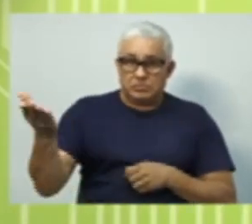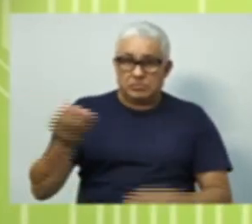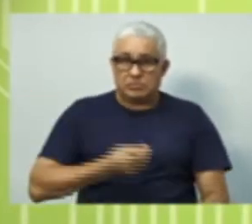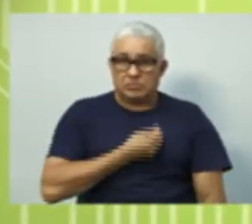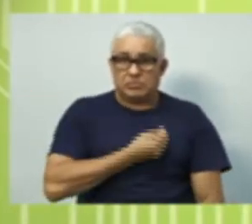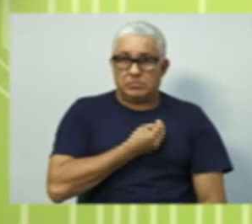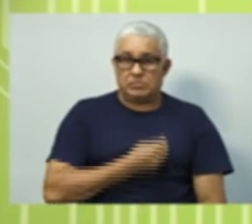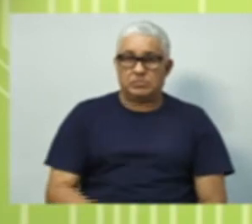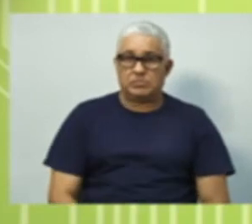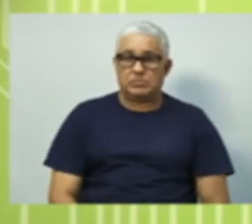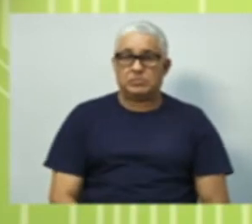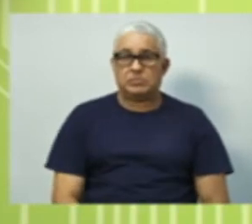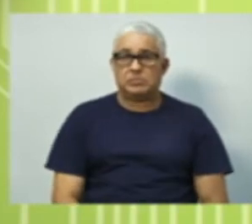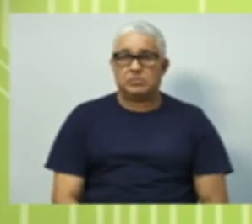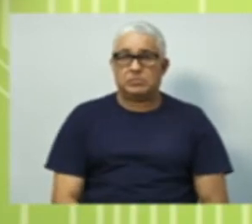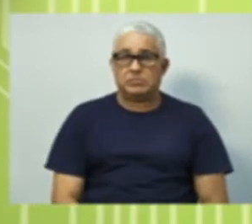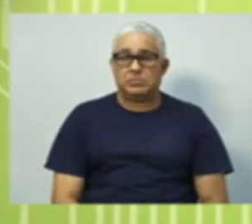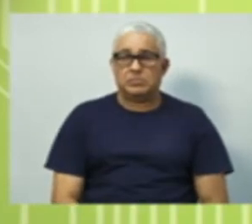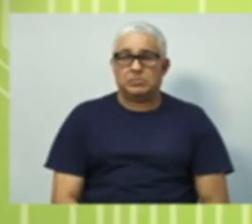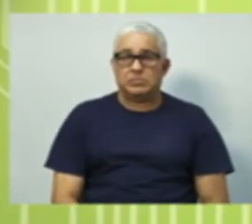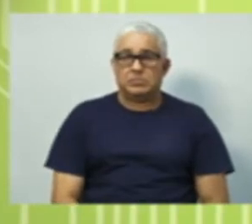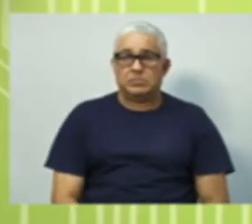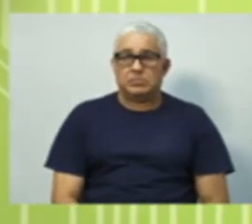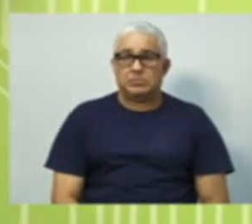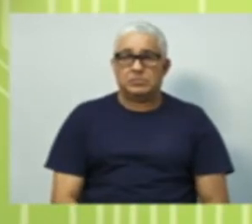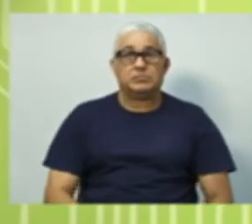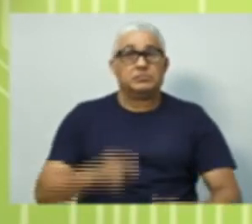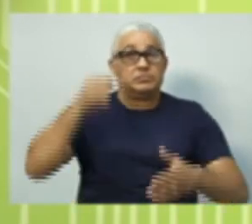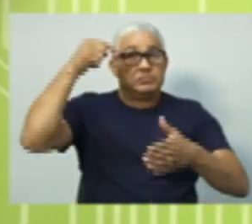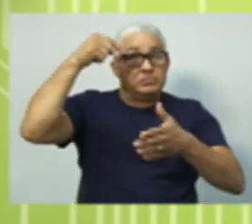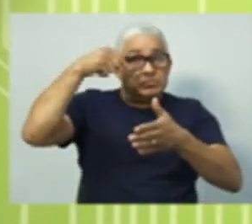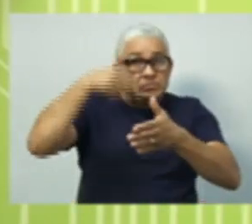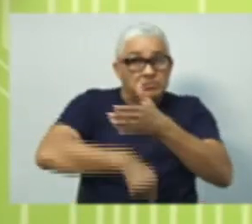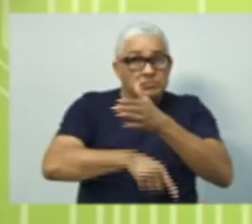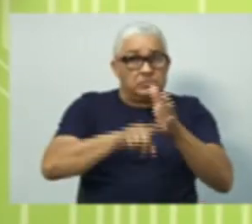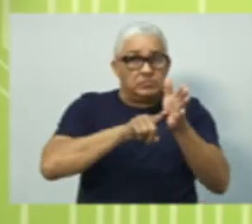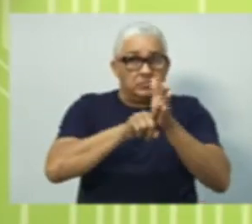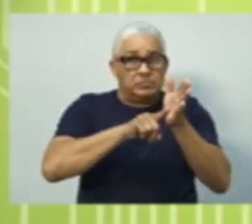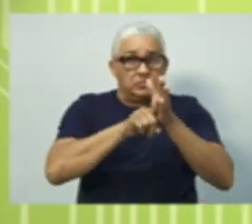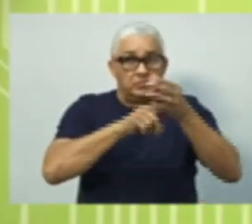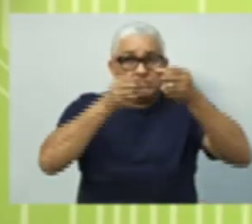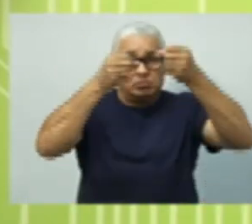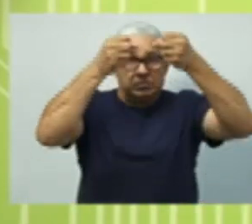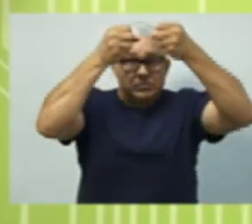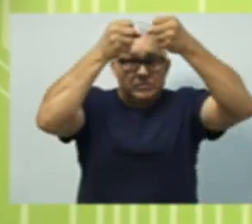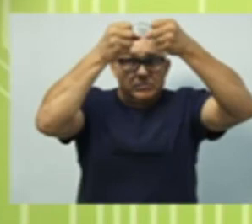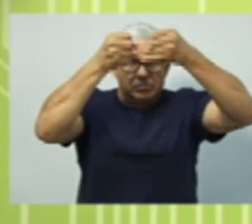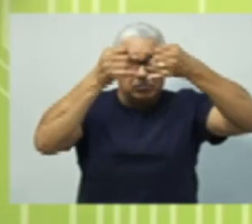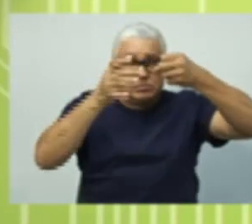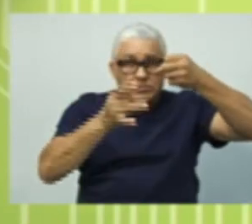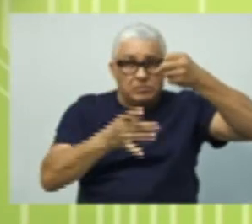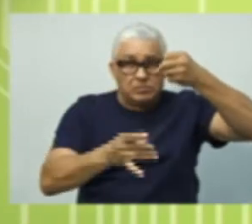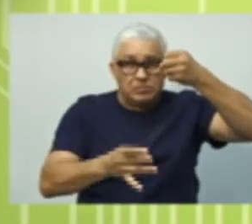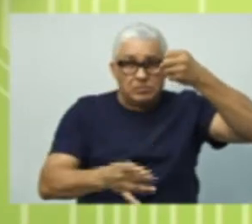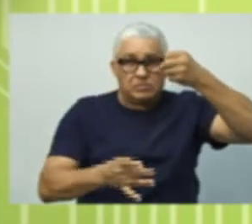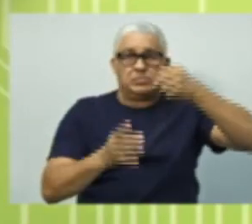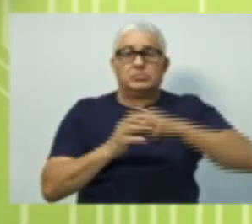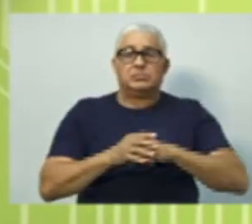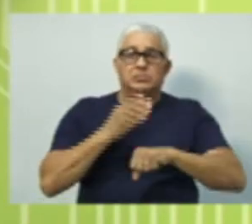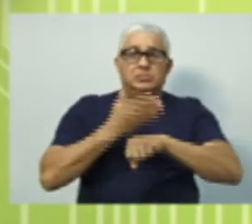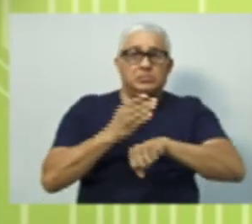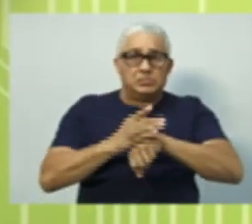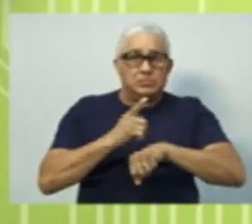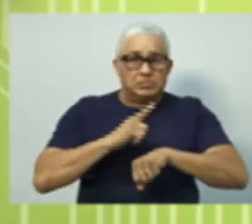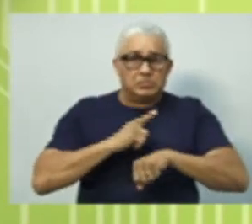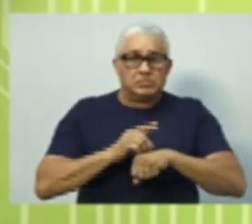levantou historicamente, pegar a média disso, como foi demonstrado no exemplo prático. Então, pegar a média disso e você fazer uma projeção seguinte.